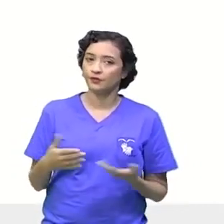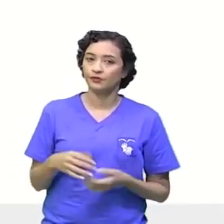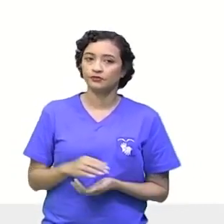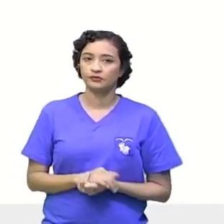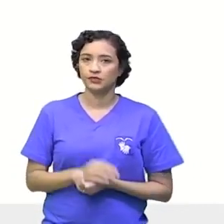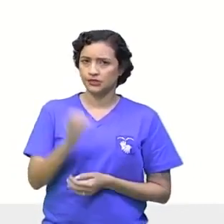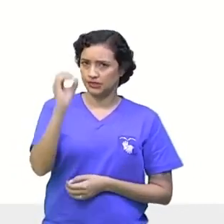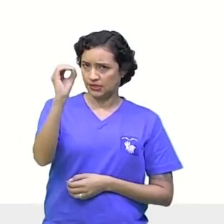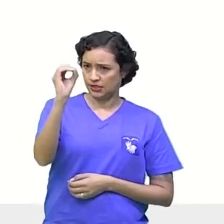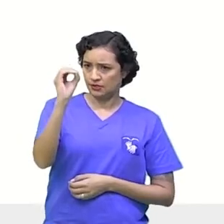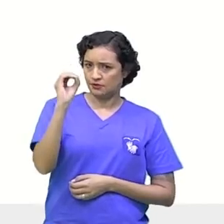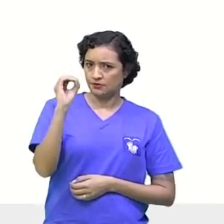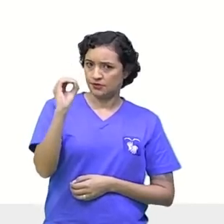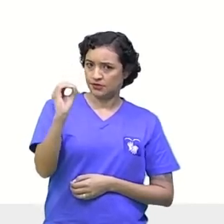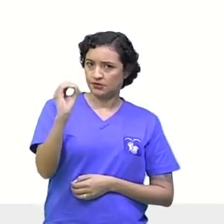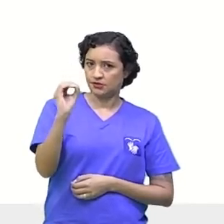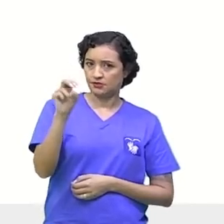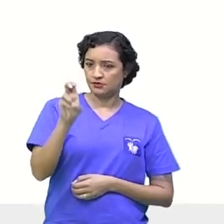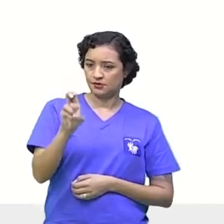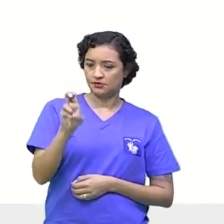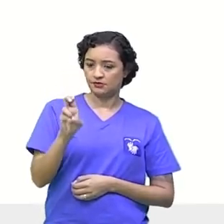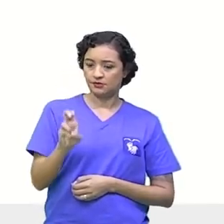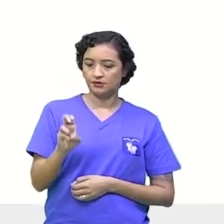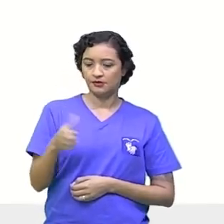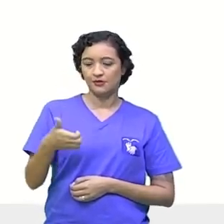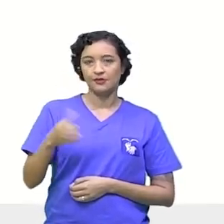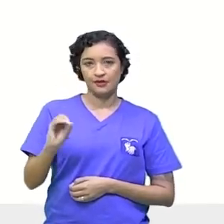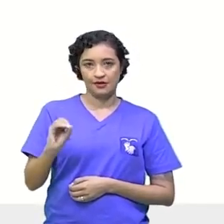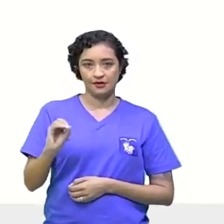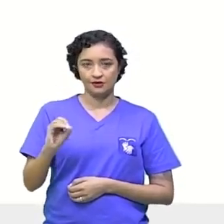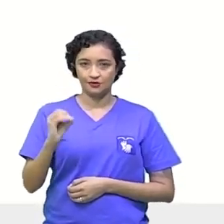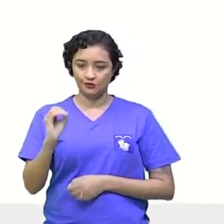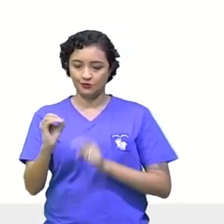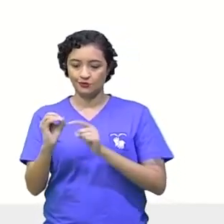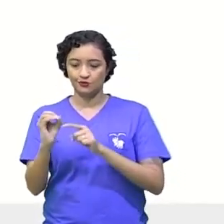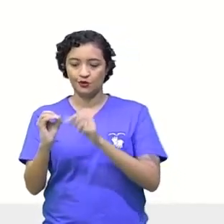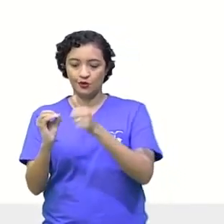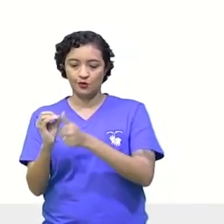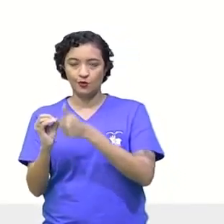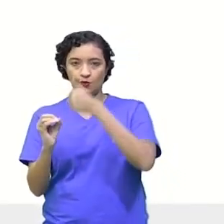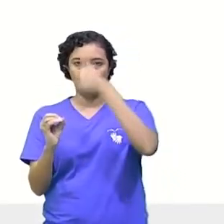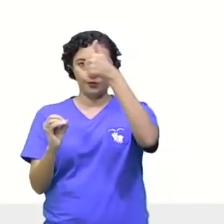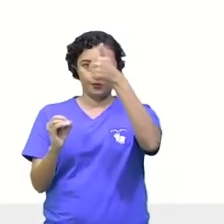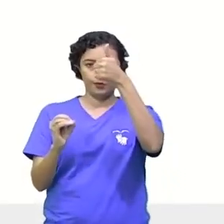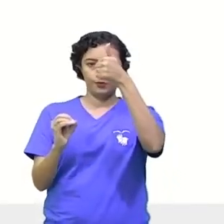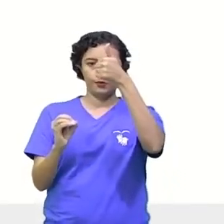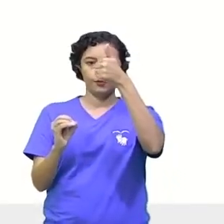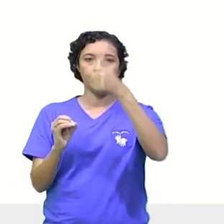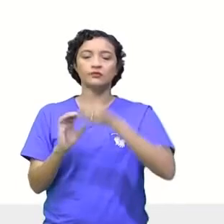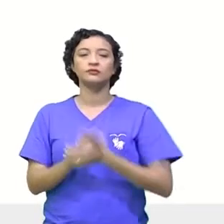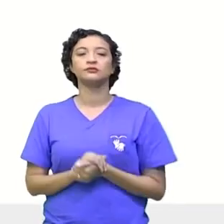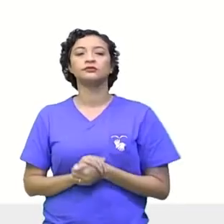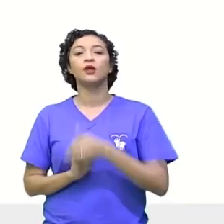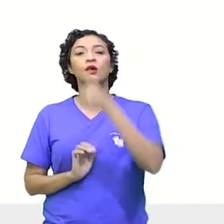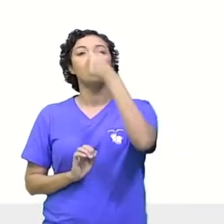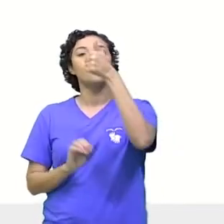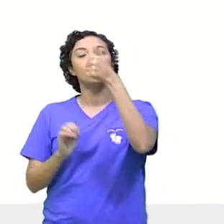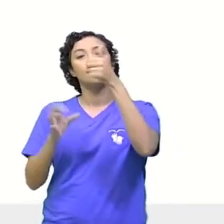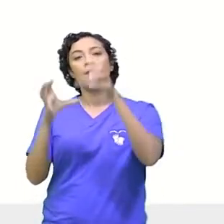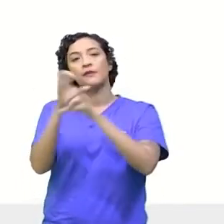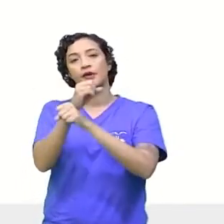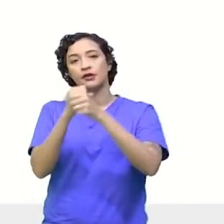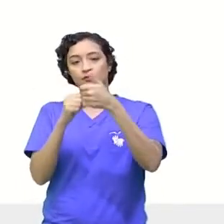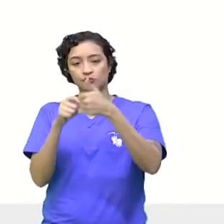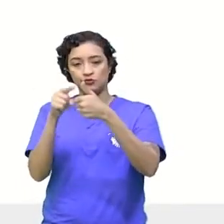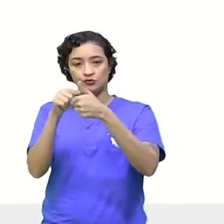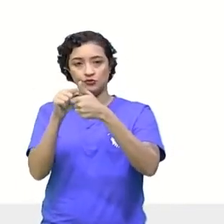0 mais 0 é 0, 5 mais 5, 10. Sobe 1. Então, nós temos 1 mais 1, 2, com